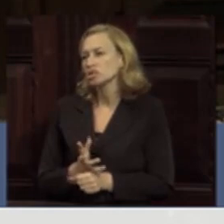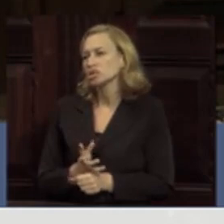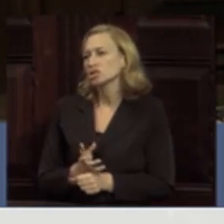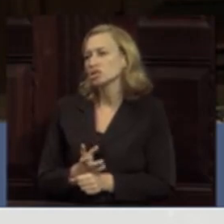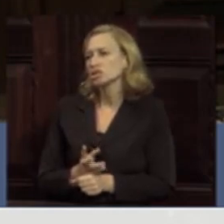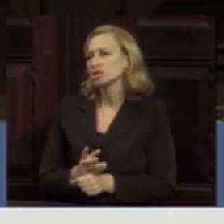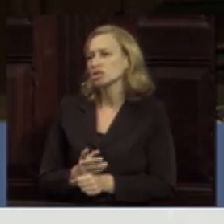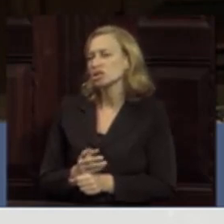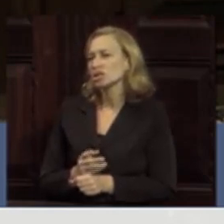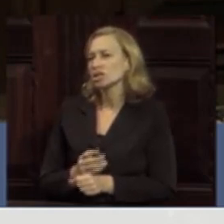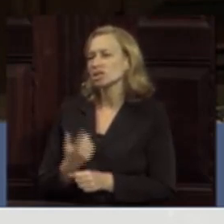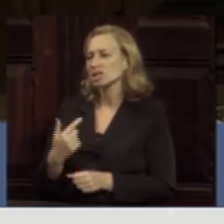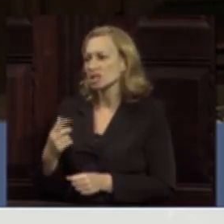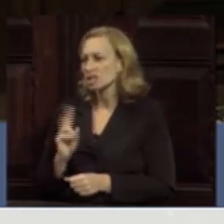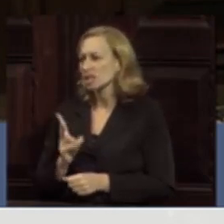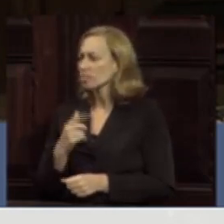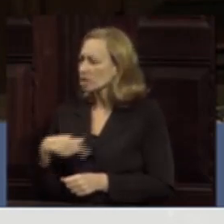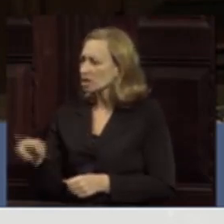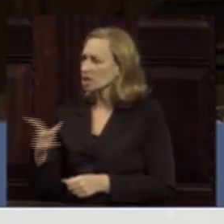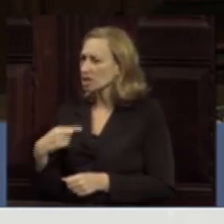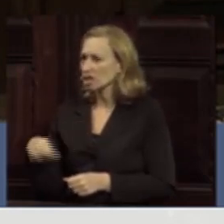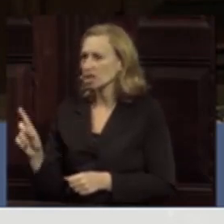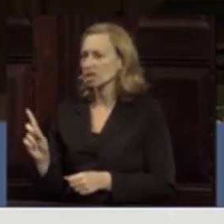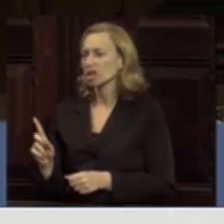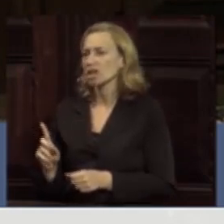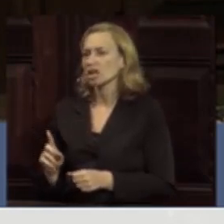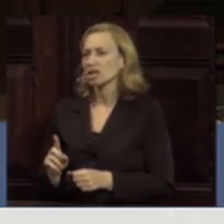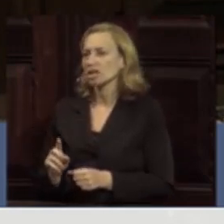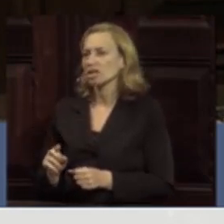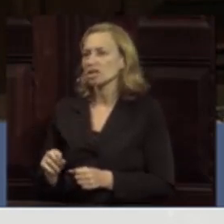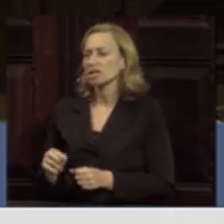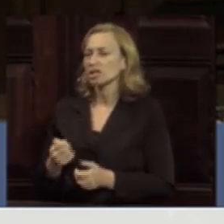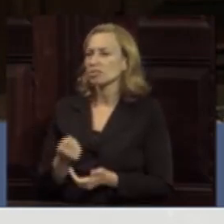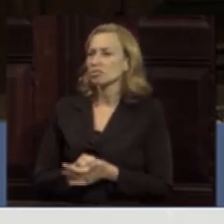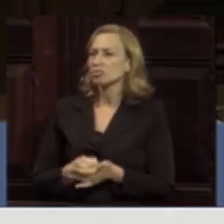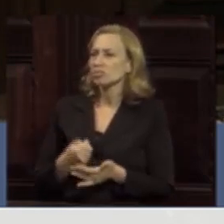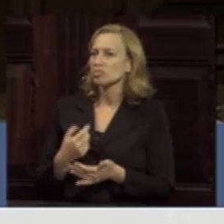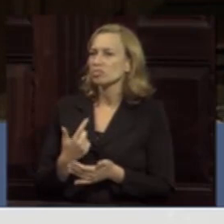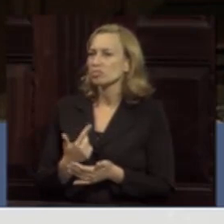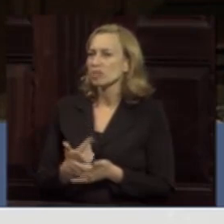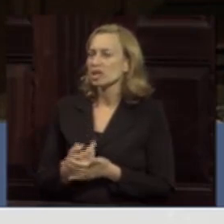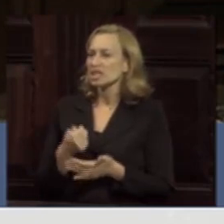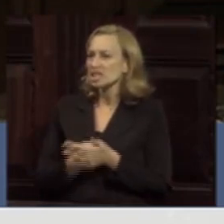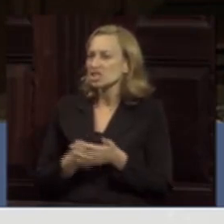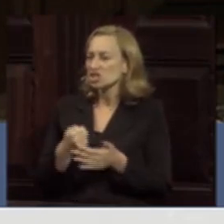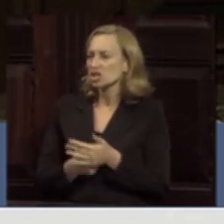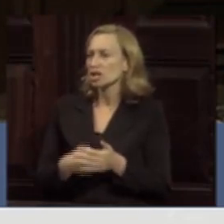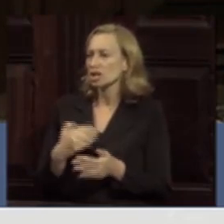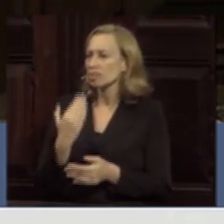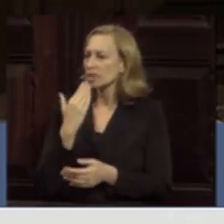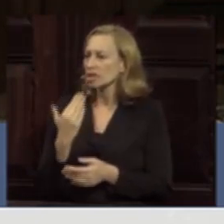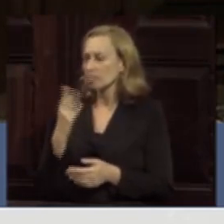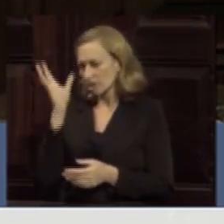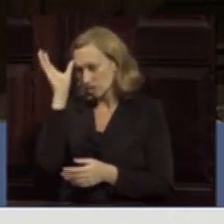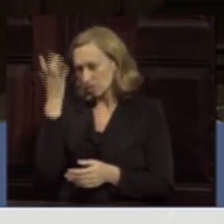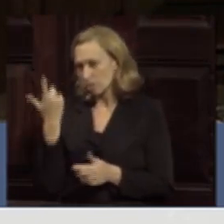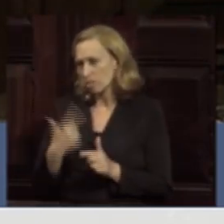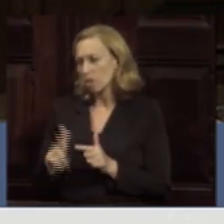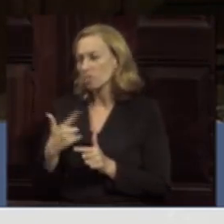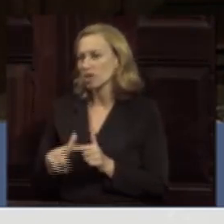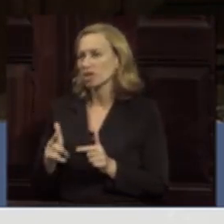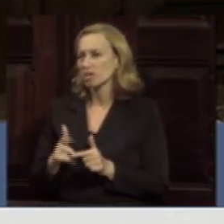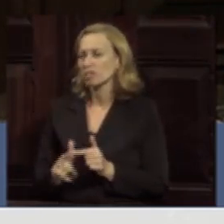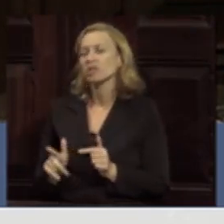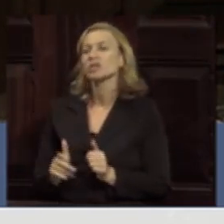coordenação regional em Nova Friburgo, através de ofícios, planilhas, cópias